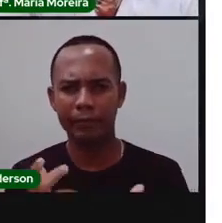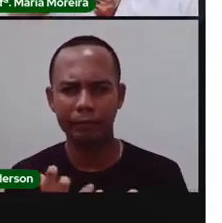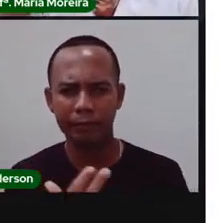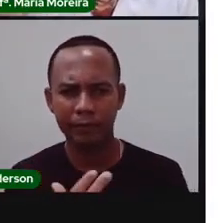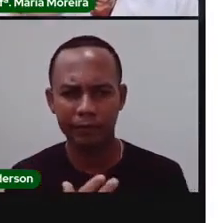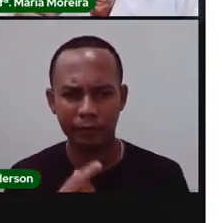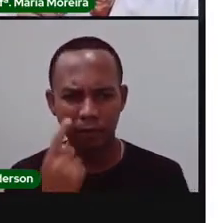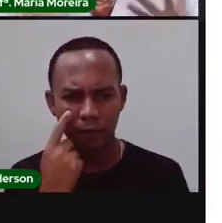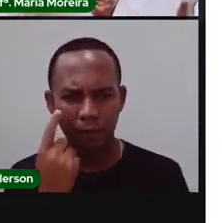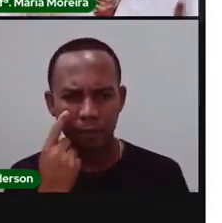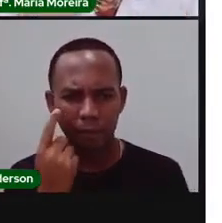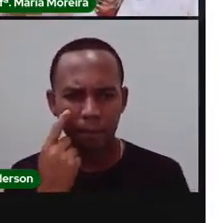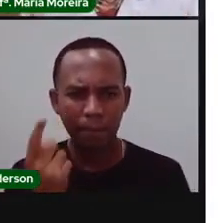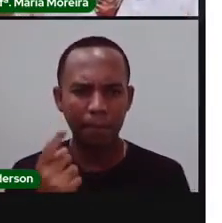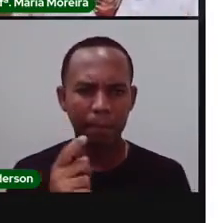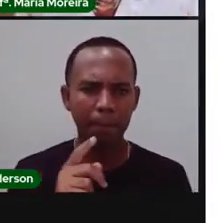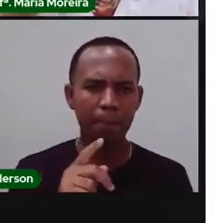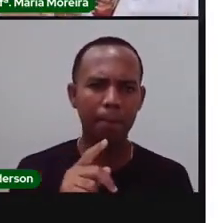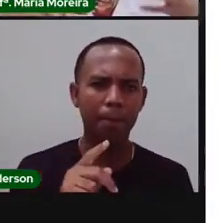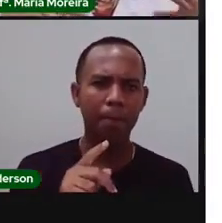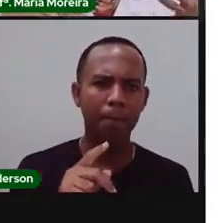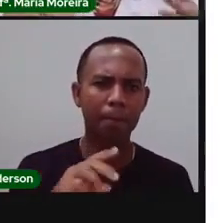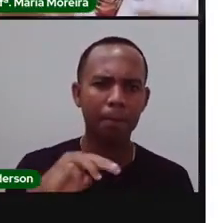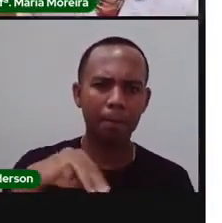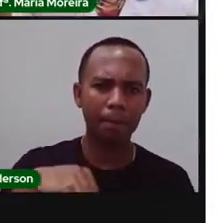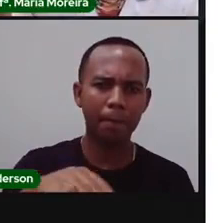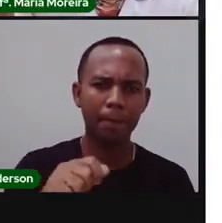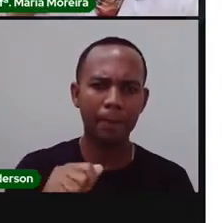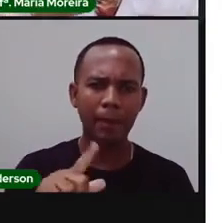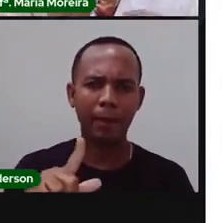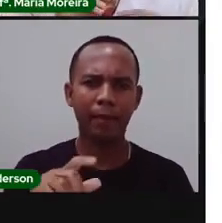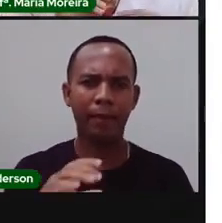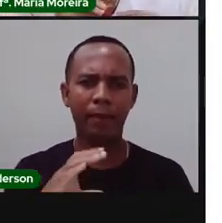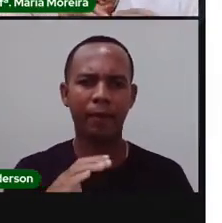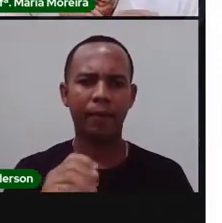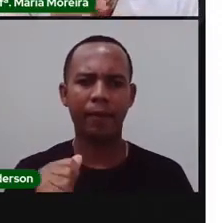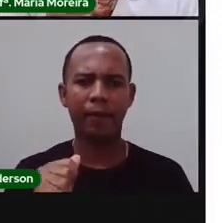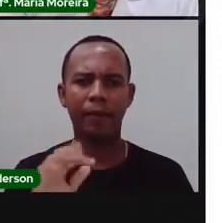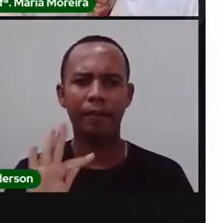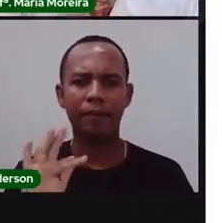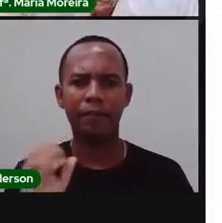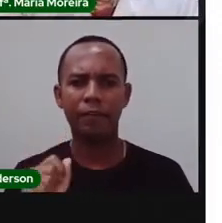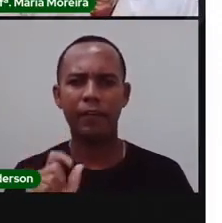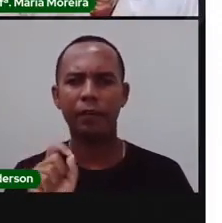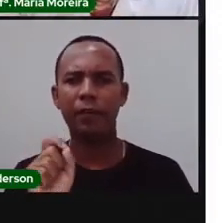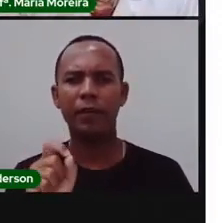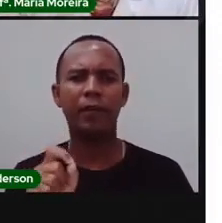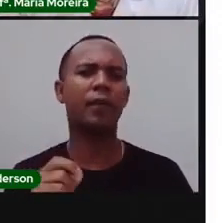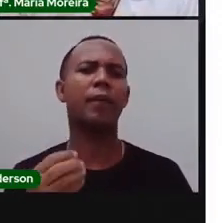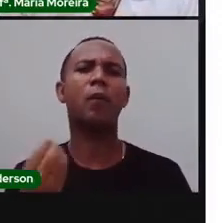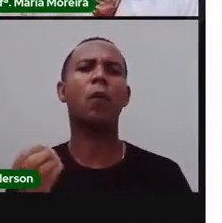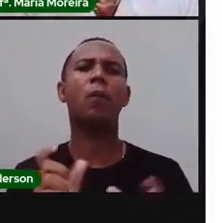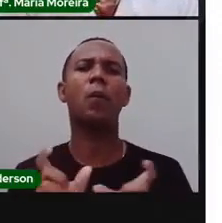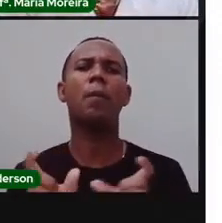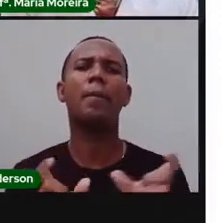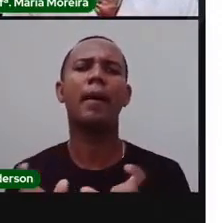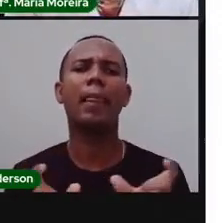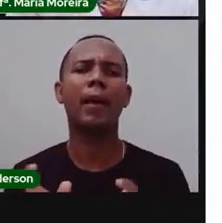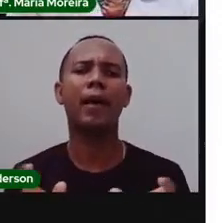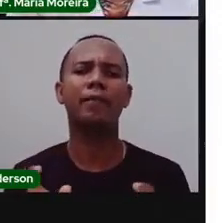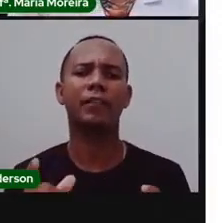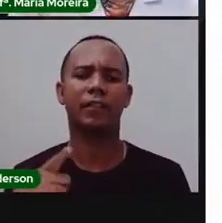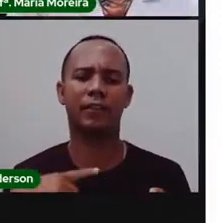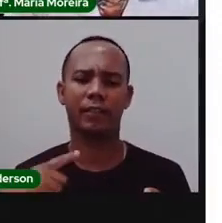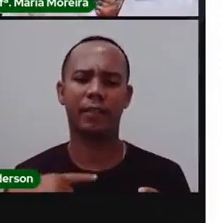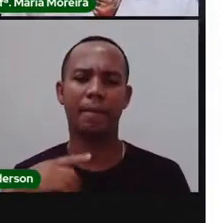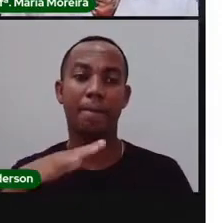imagem aí, pajé, mala, café, táxi, cipó. Então, tem uma parte dessa palavra que ela é